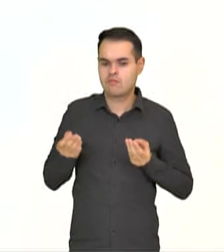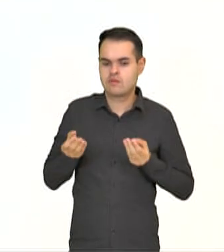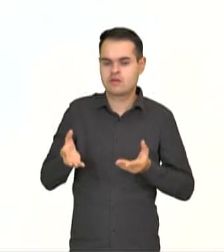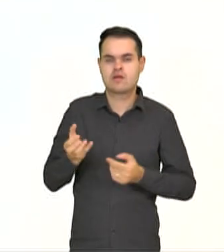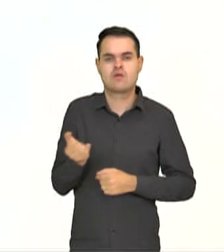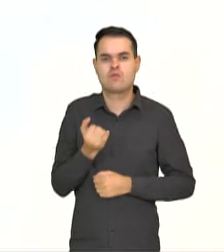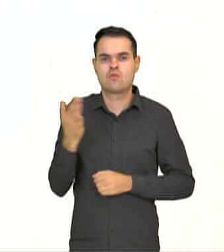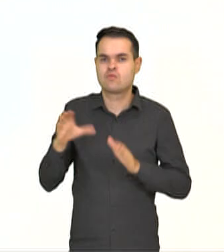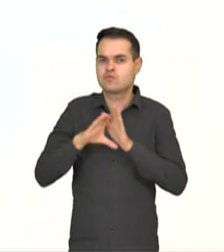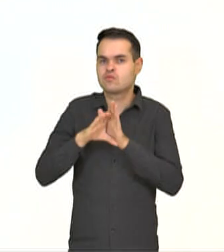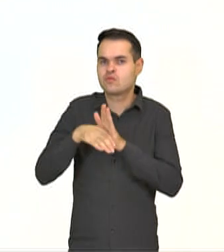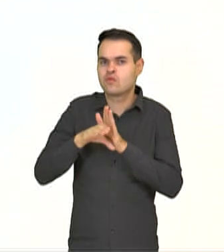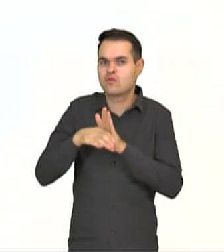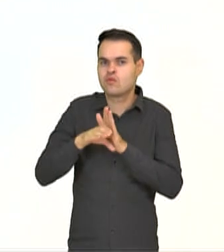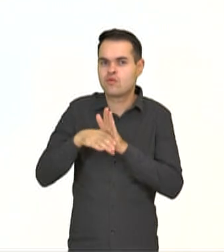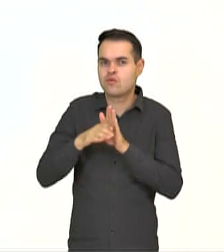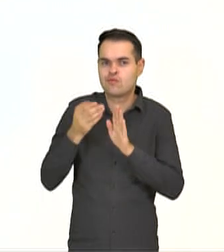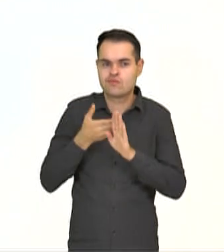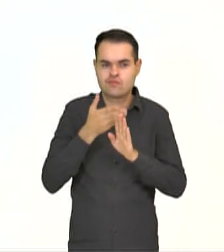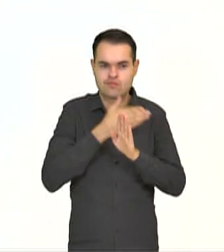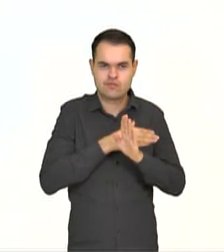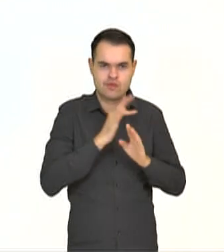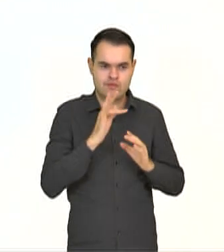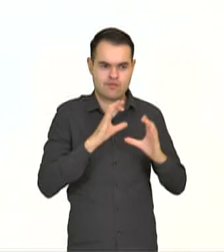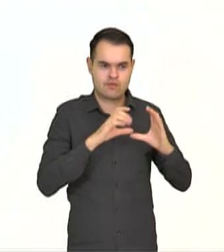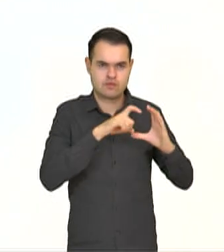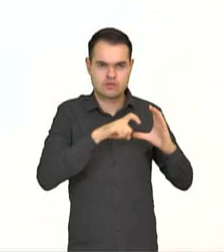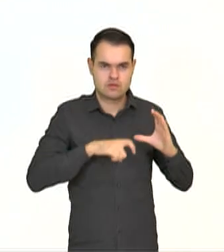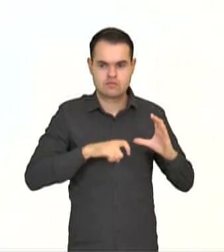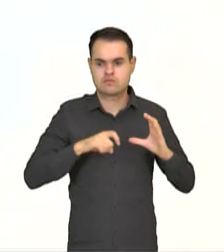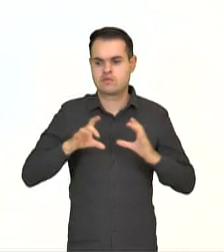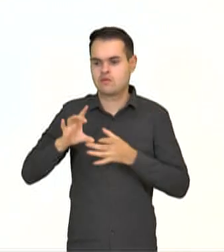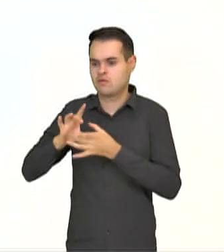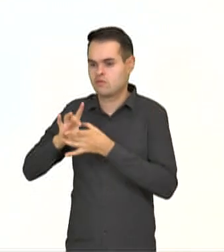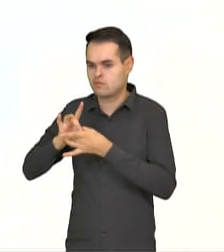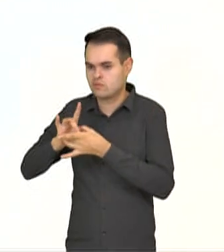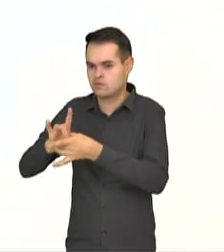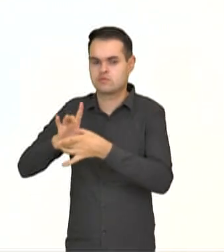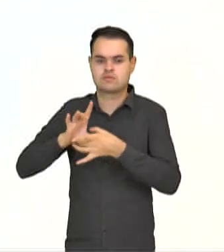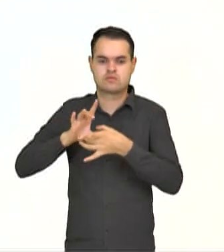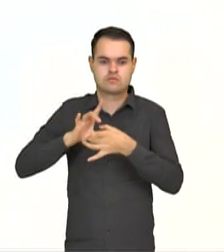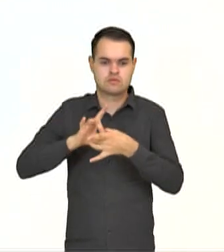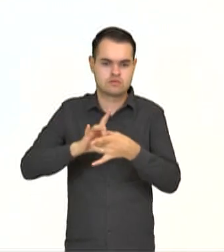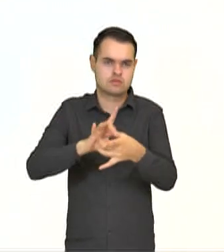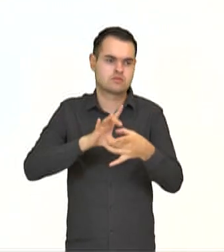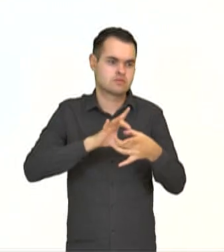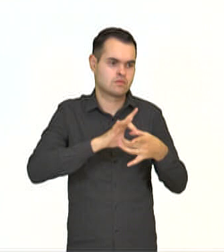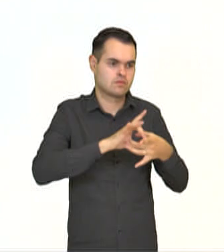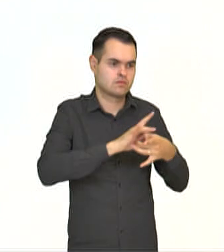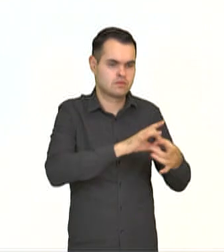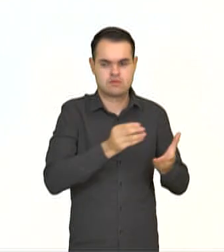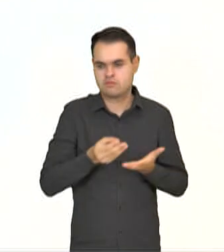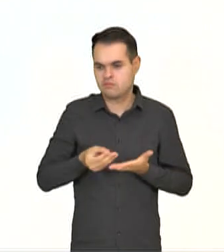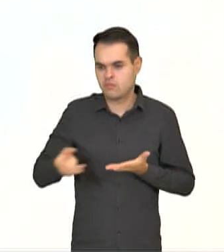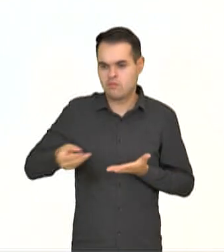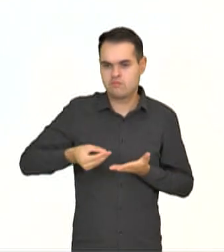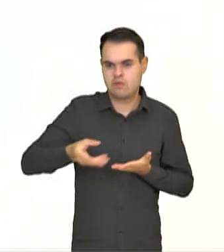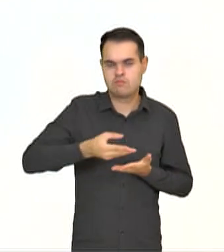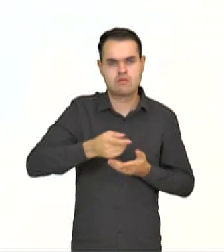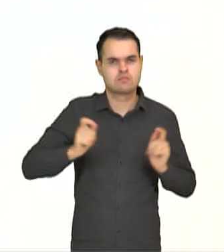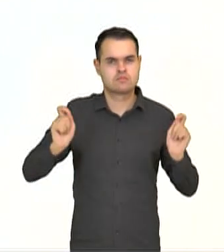alguns conceitos de função em diferentes contextos? Podemos sim. E ao montar o gráfico é